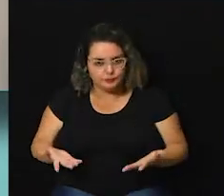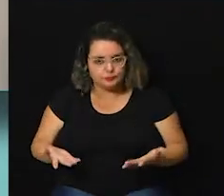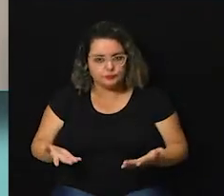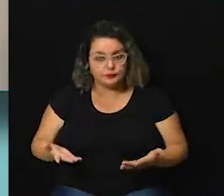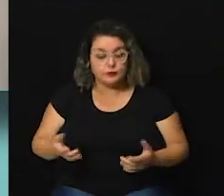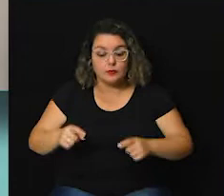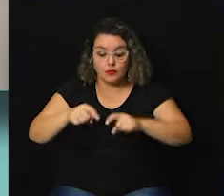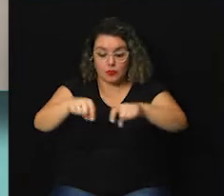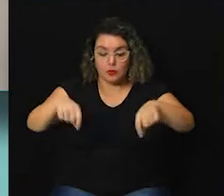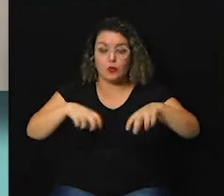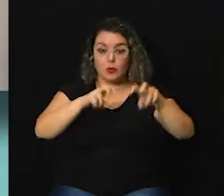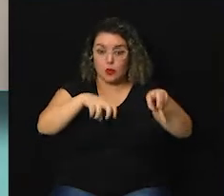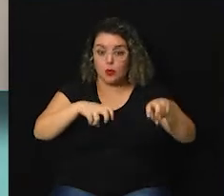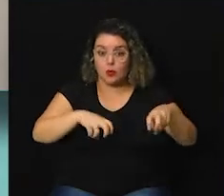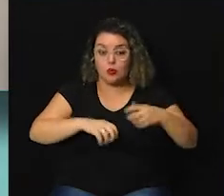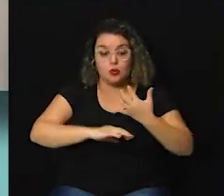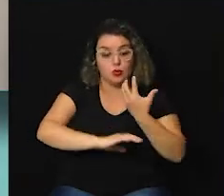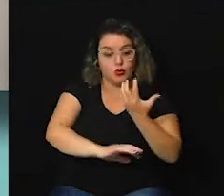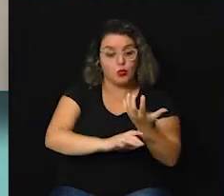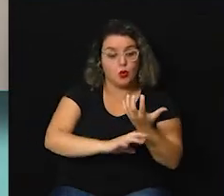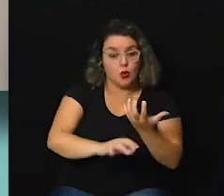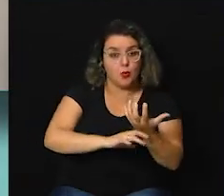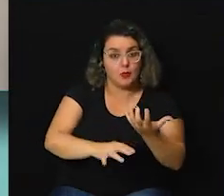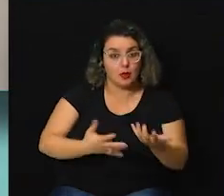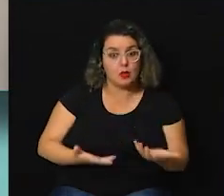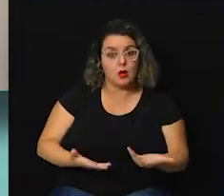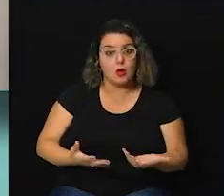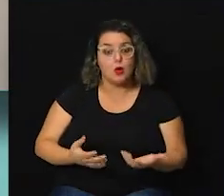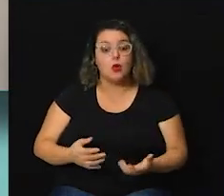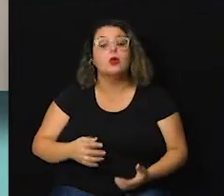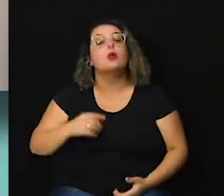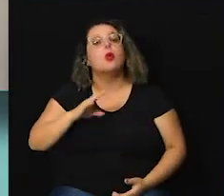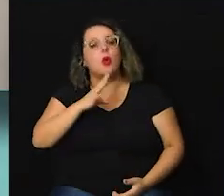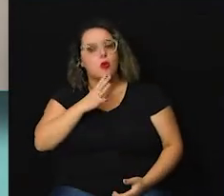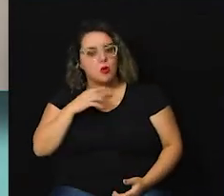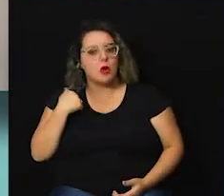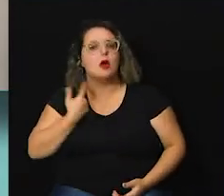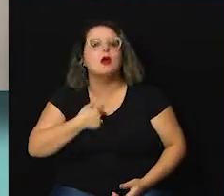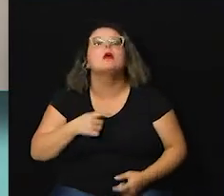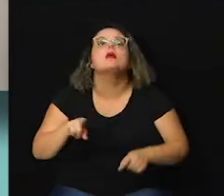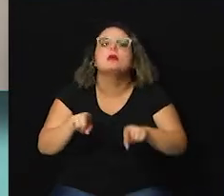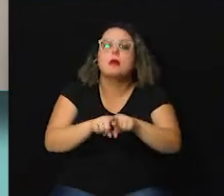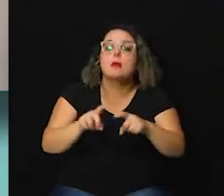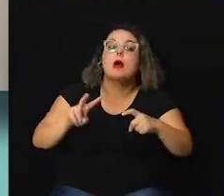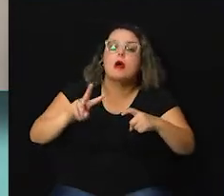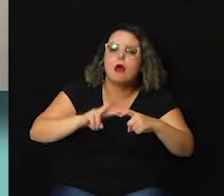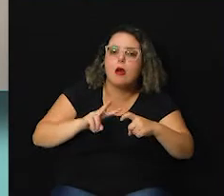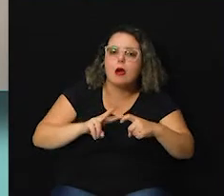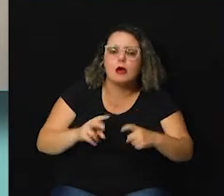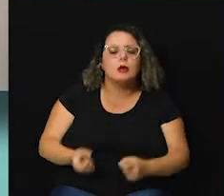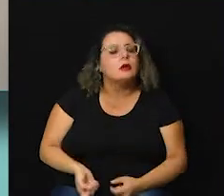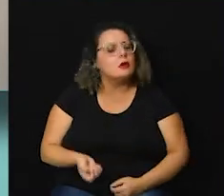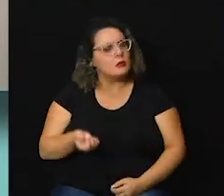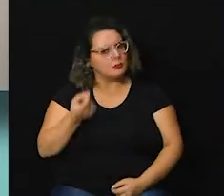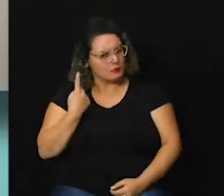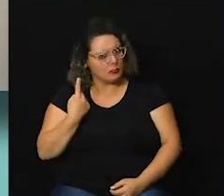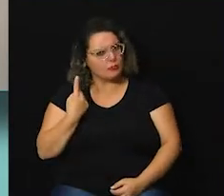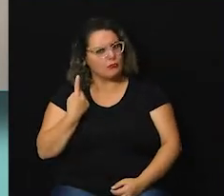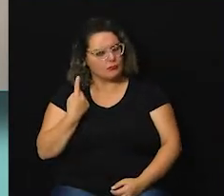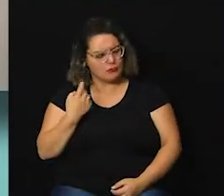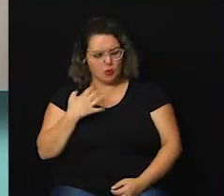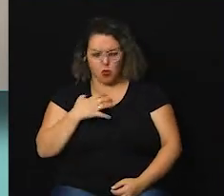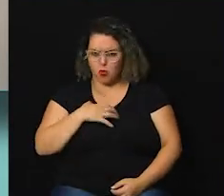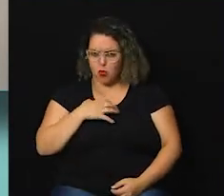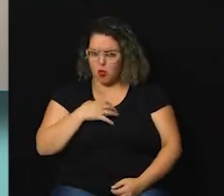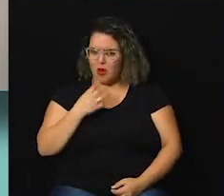ocorreu numa fazenda no Pantanal, o proprietário que nos conhece e, além disso, é veterinário, ele estranhou